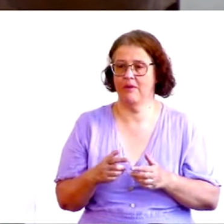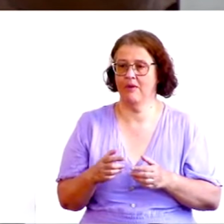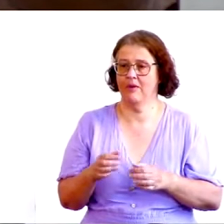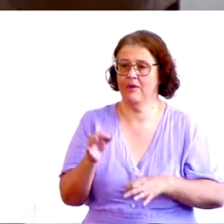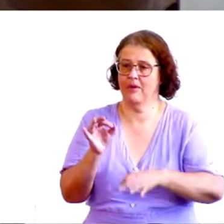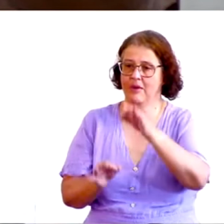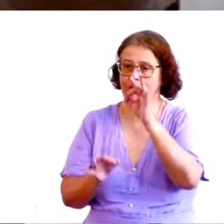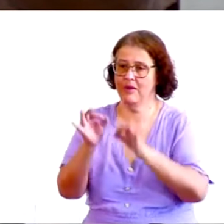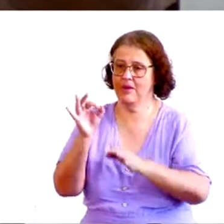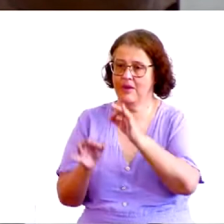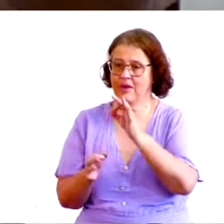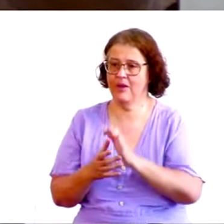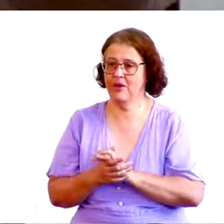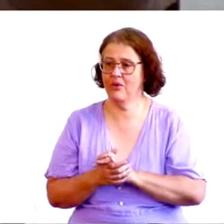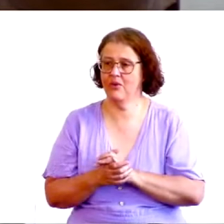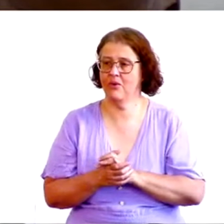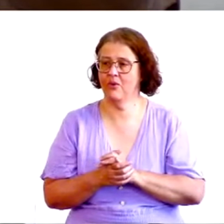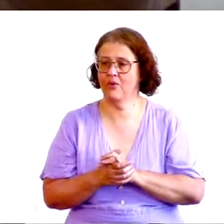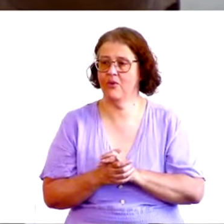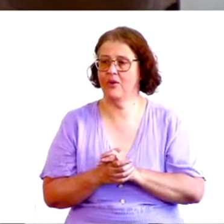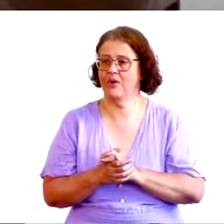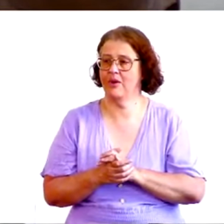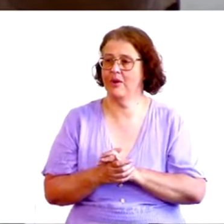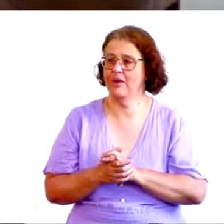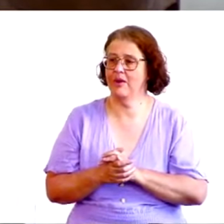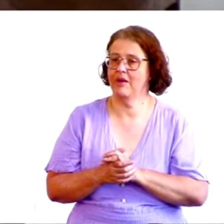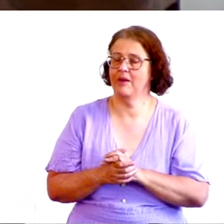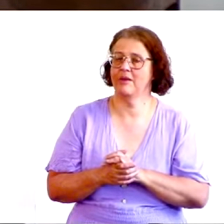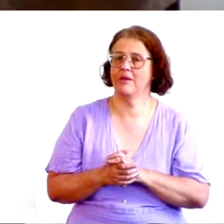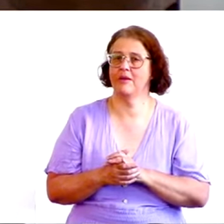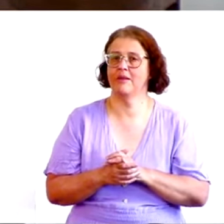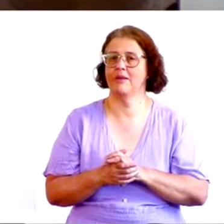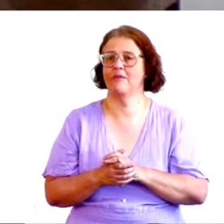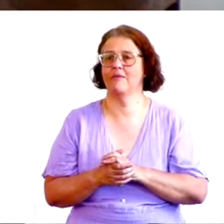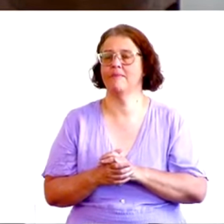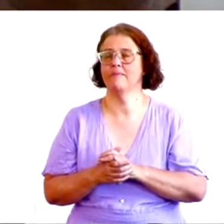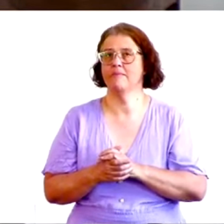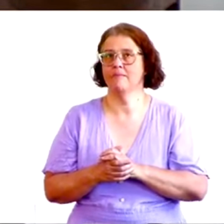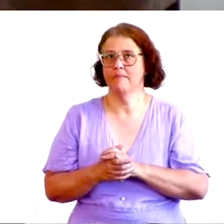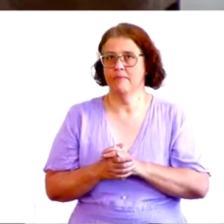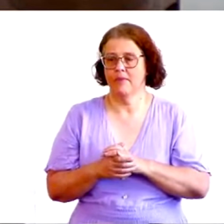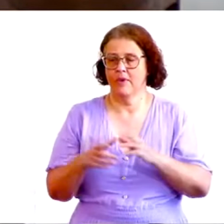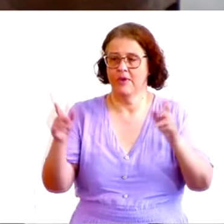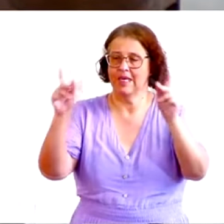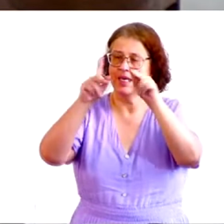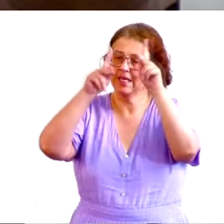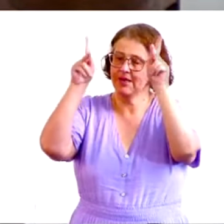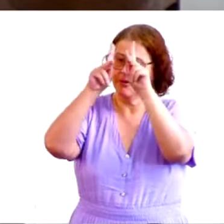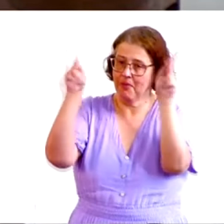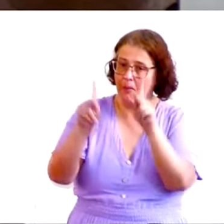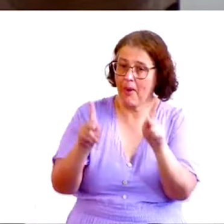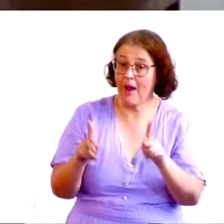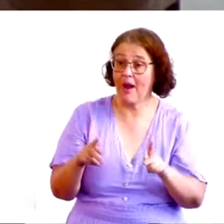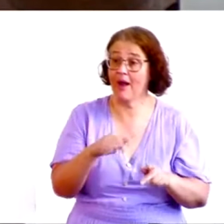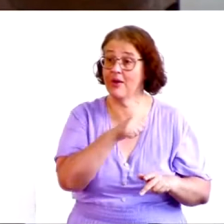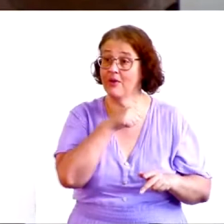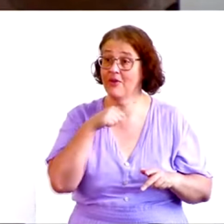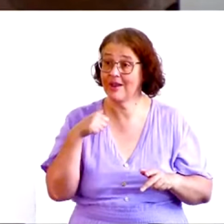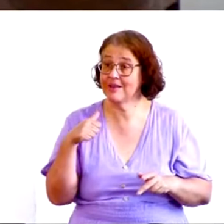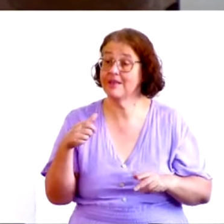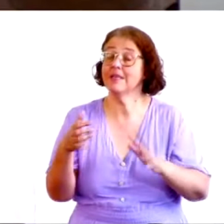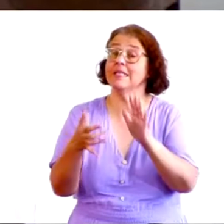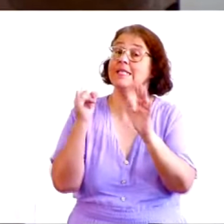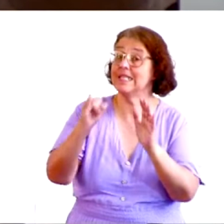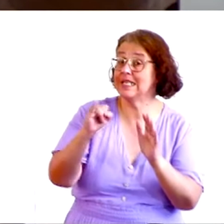A morte não fosse o sacrifício da Paz Essa guerra terminaria conosco